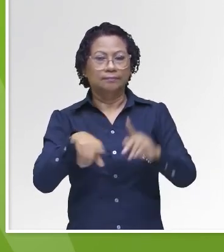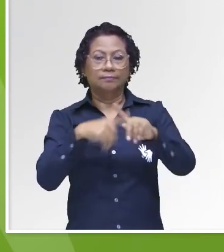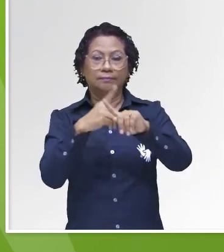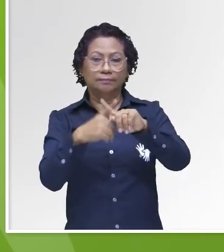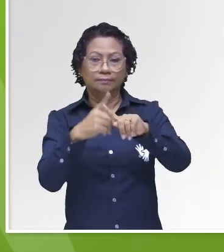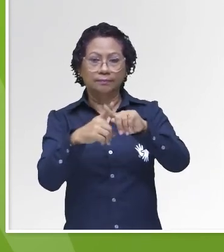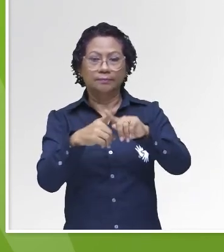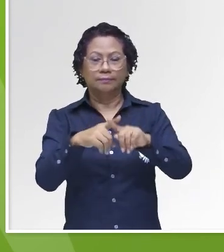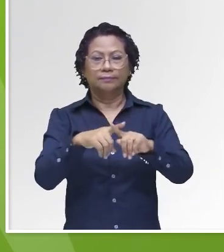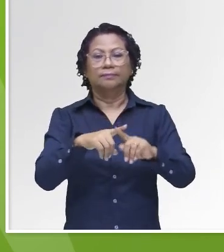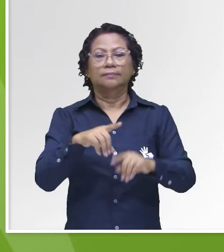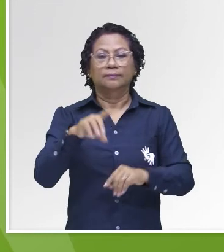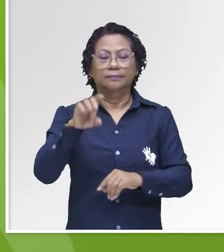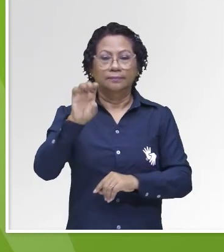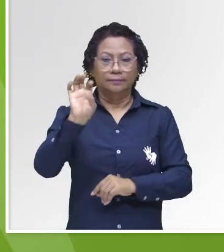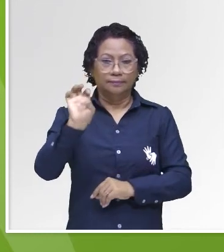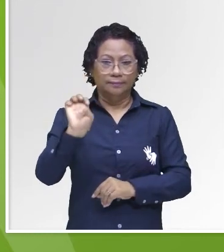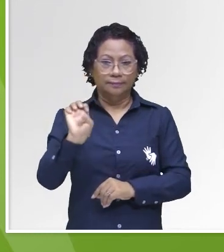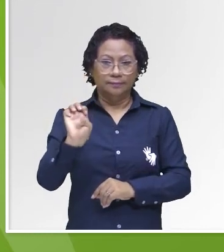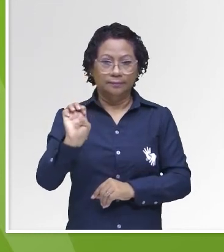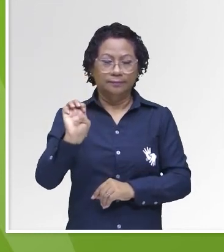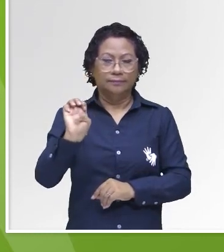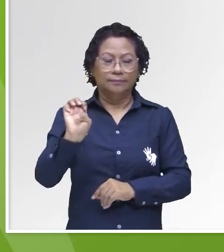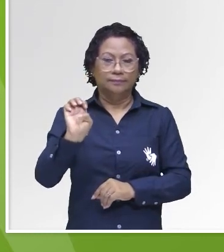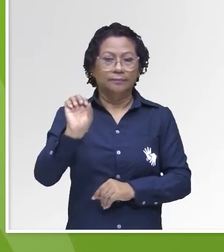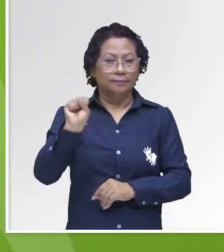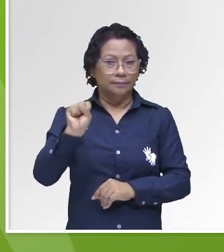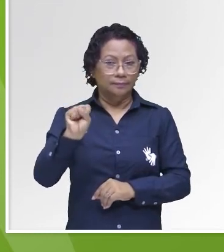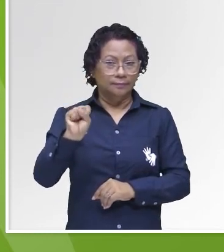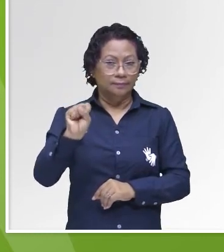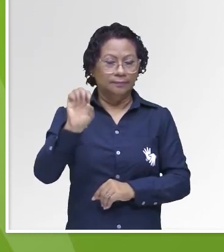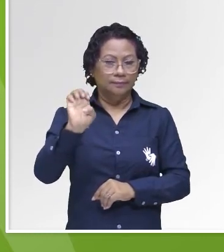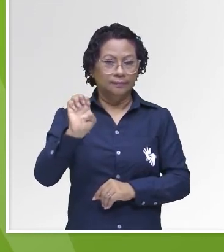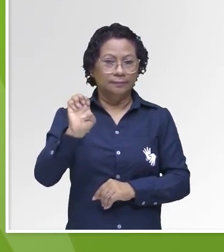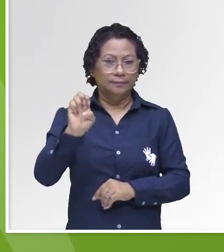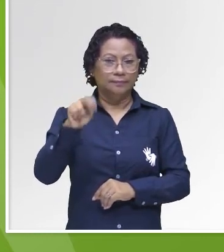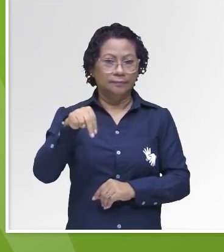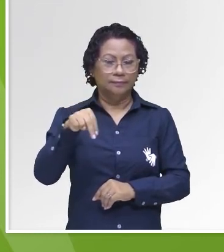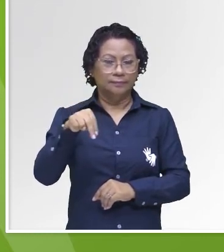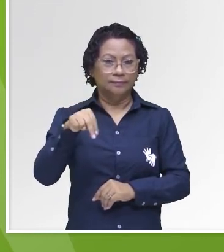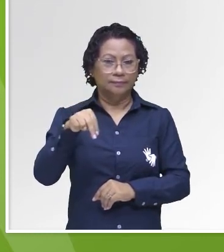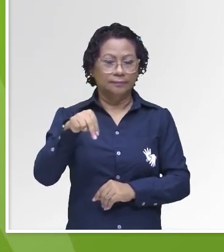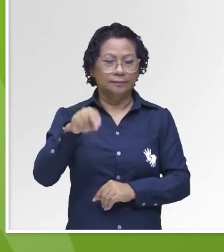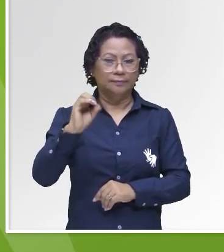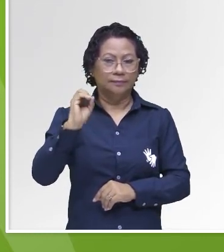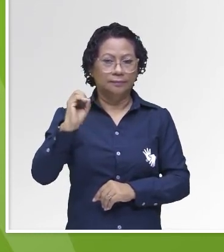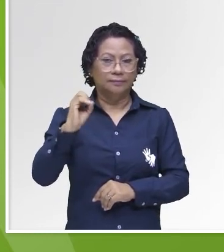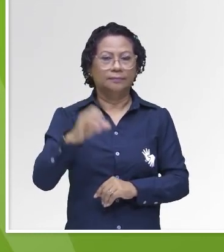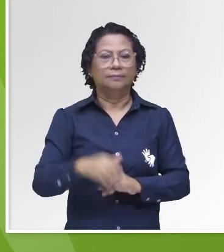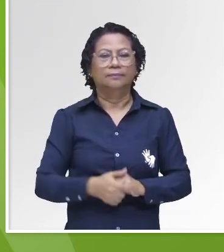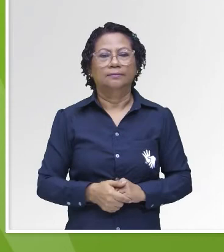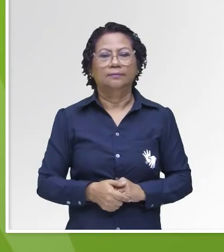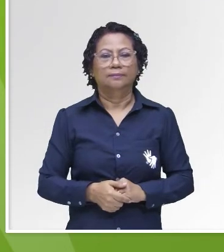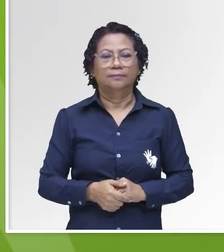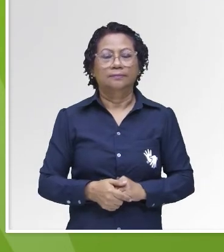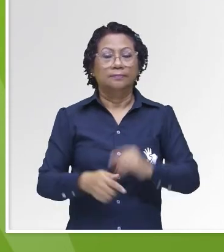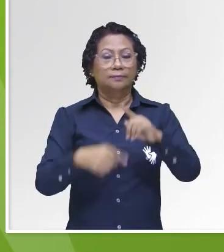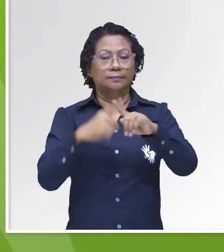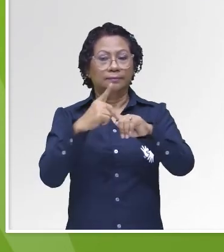tranquilo com esse seno de θ. Normalmente ele já diz seno de θ vale 0,8, tá certo? Vezes o